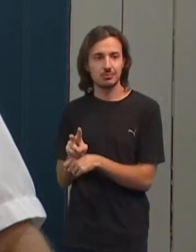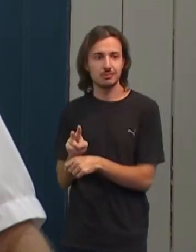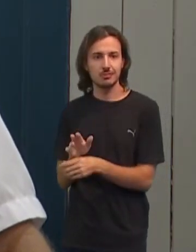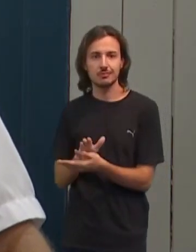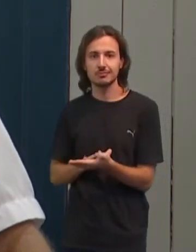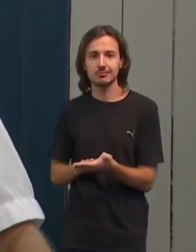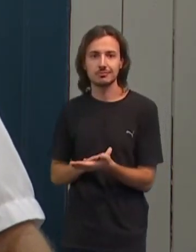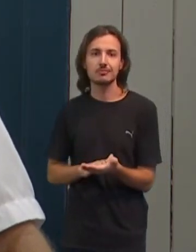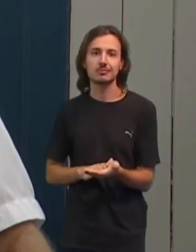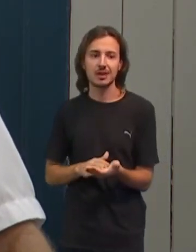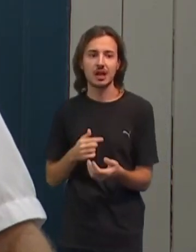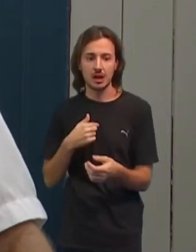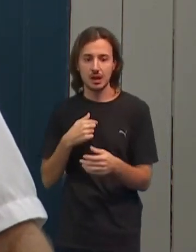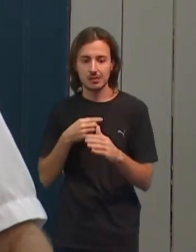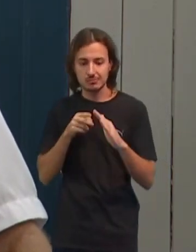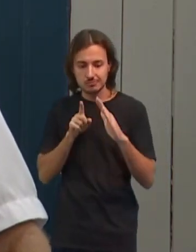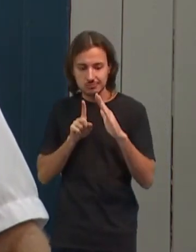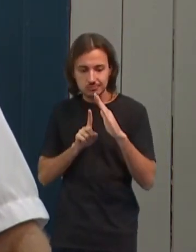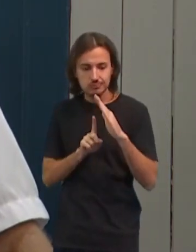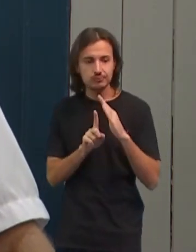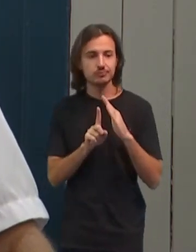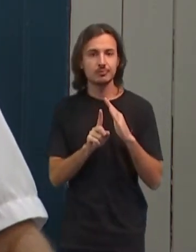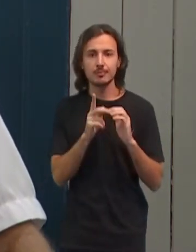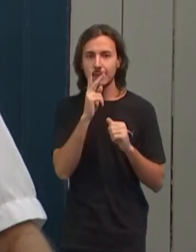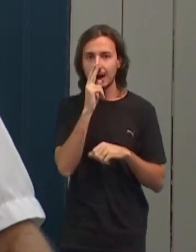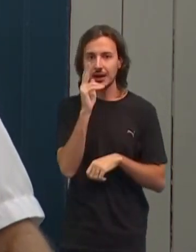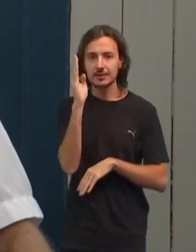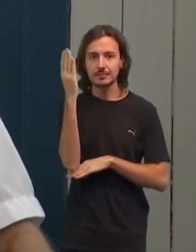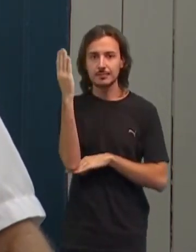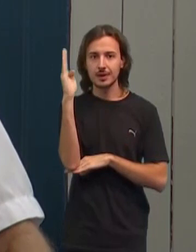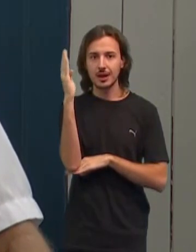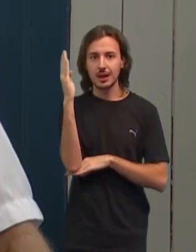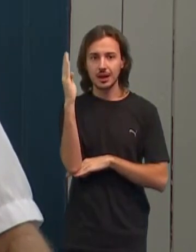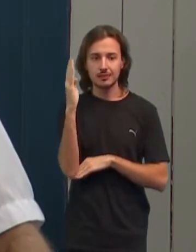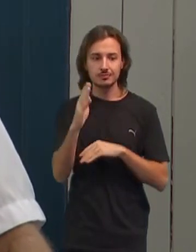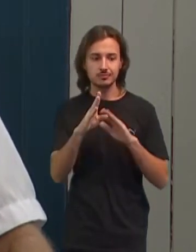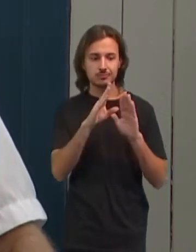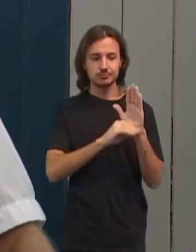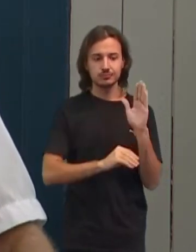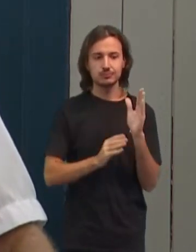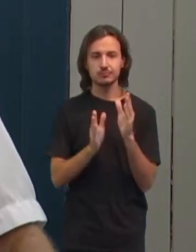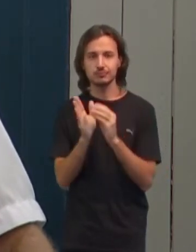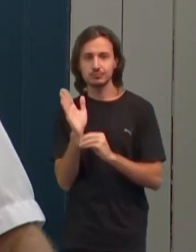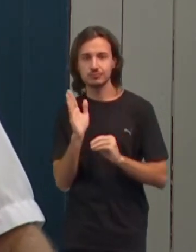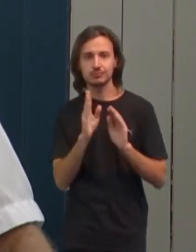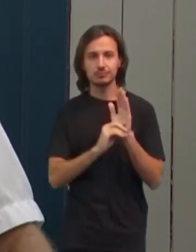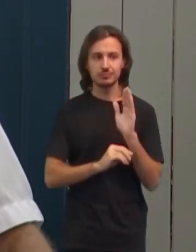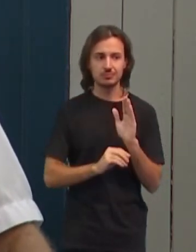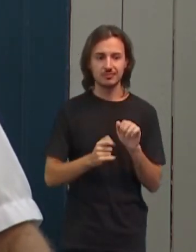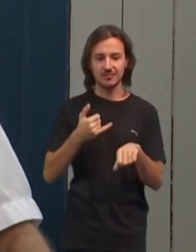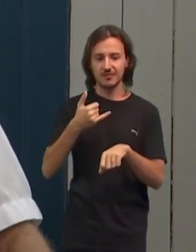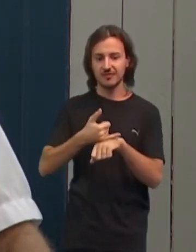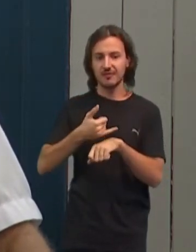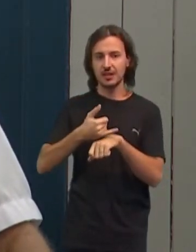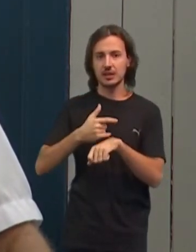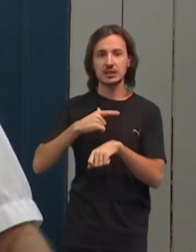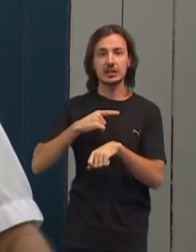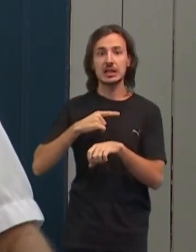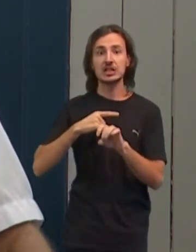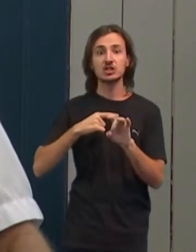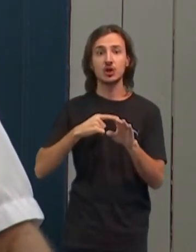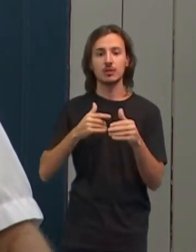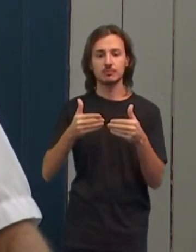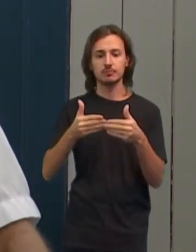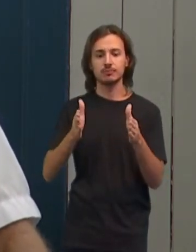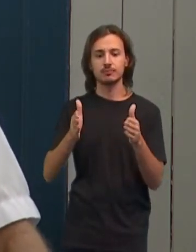tábuas. Né? Acho que a parte de ferragem só tem um portão que resta lá. E uma casa